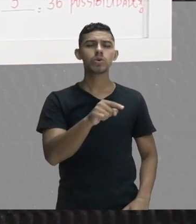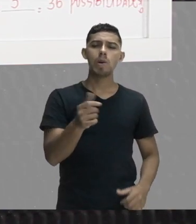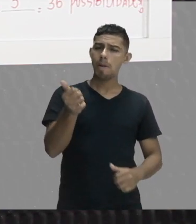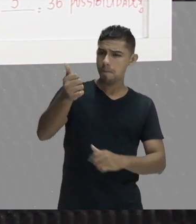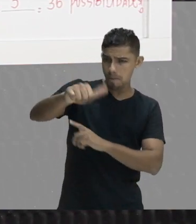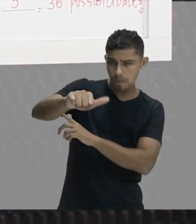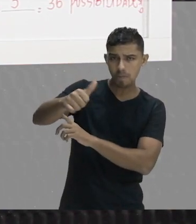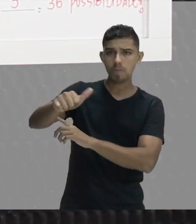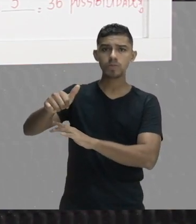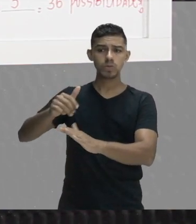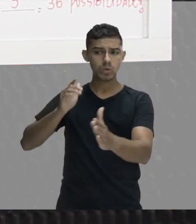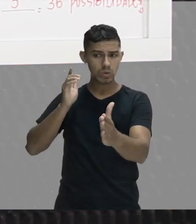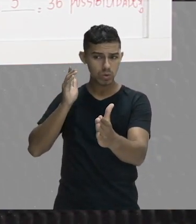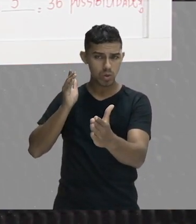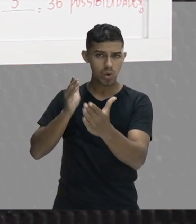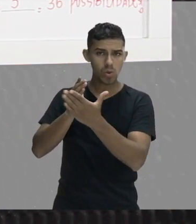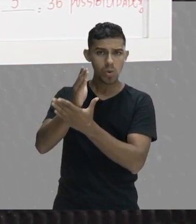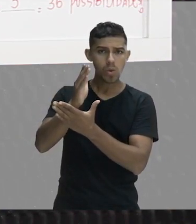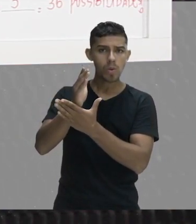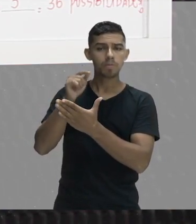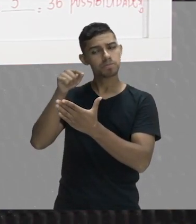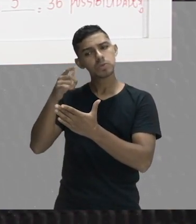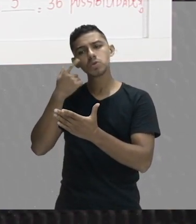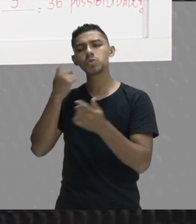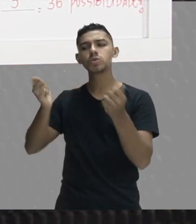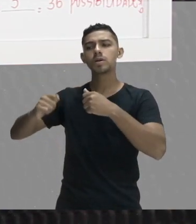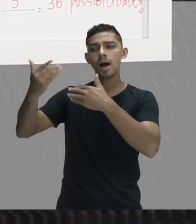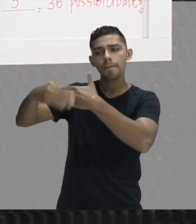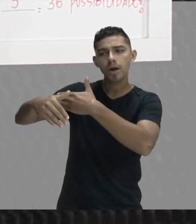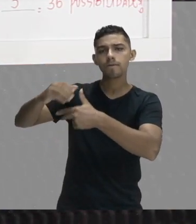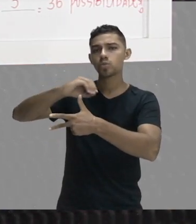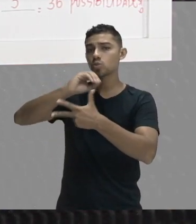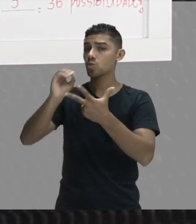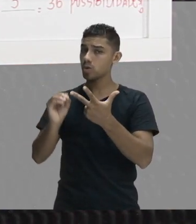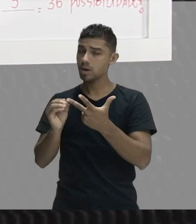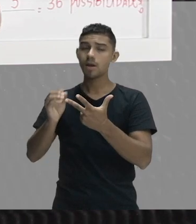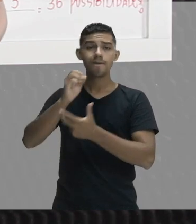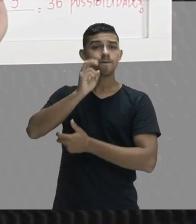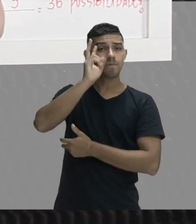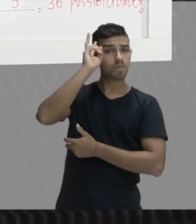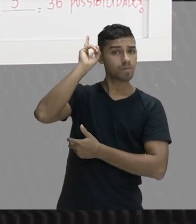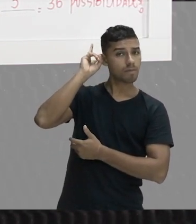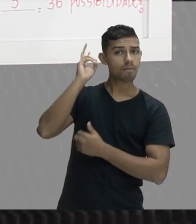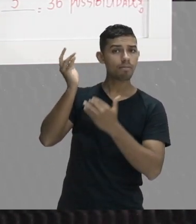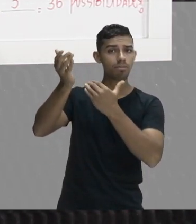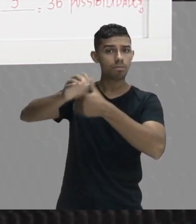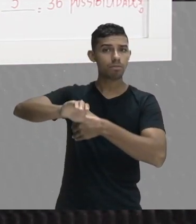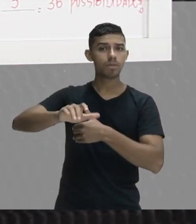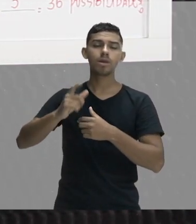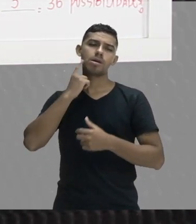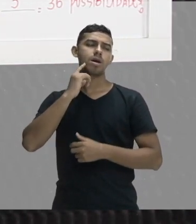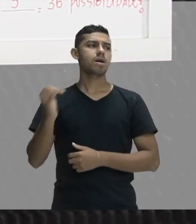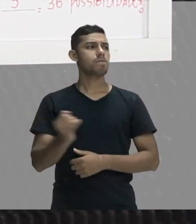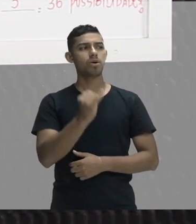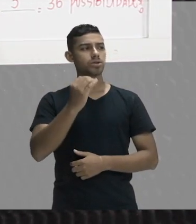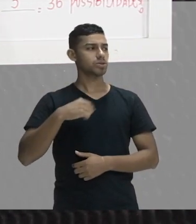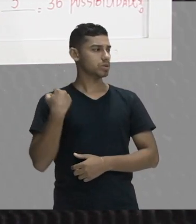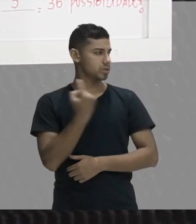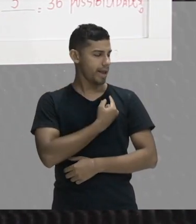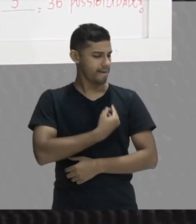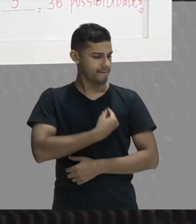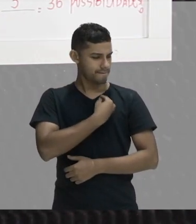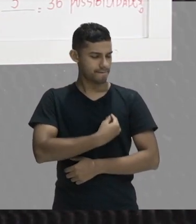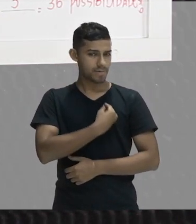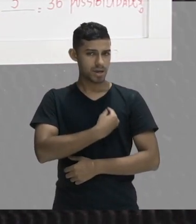provas, mas mais importante do que isso, ela é importante para a vida da gente, tá? Sempre a gente está buscando